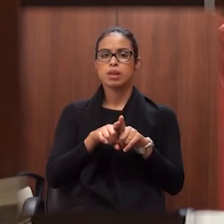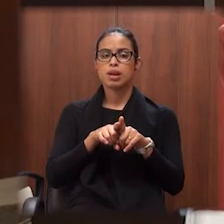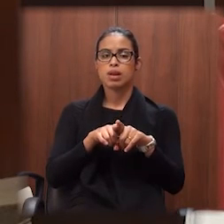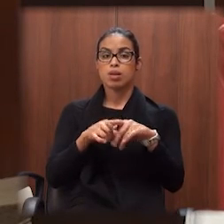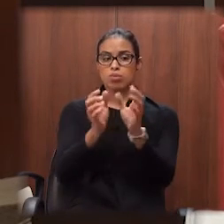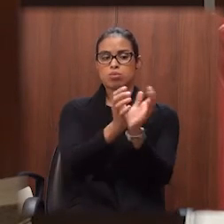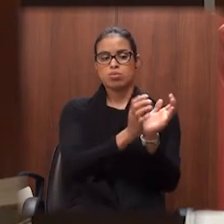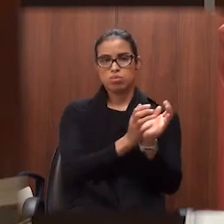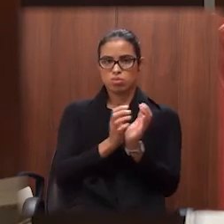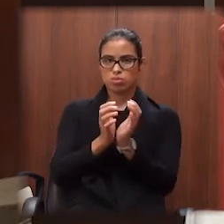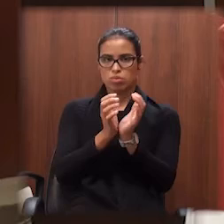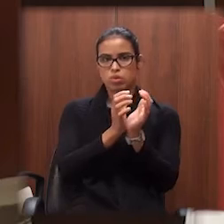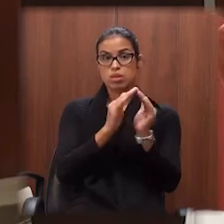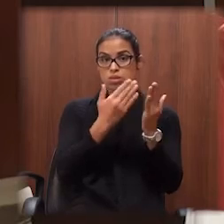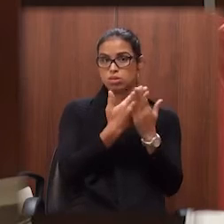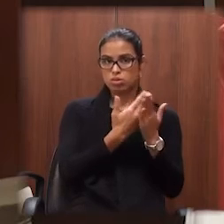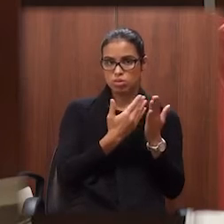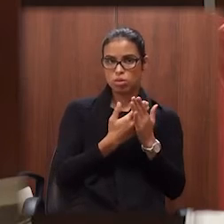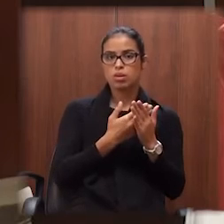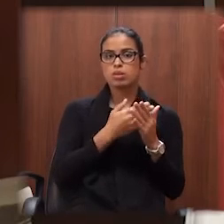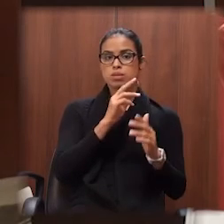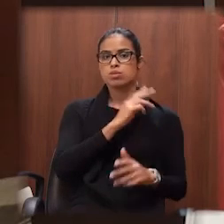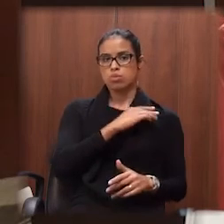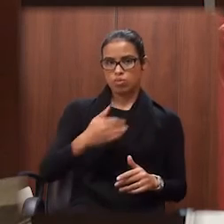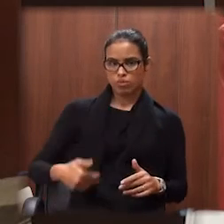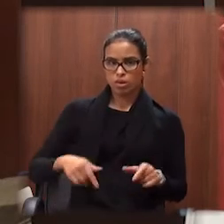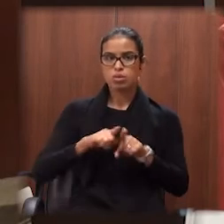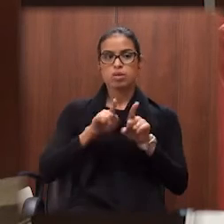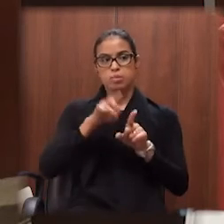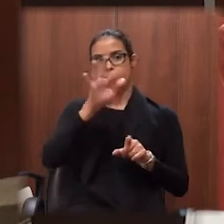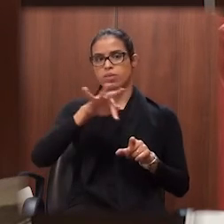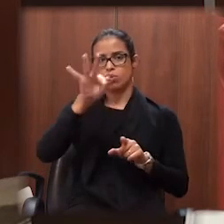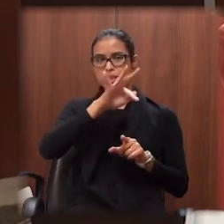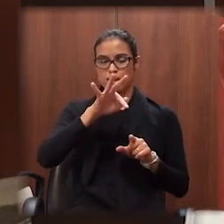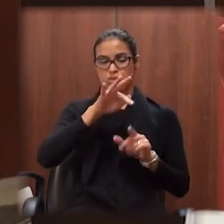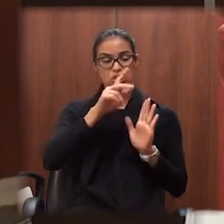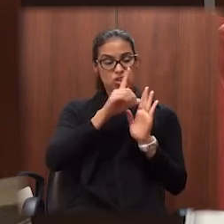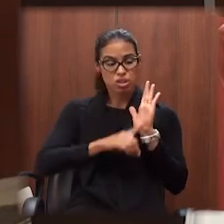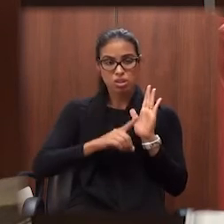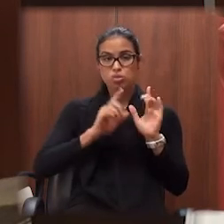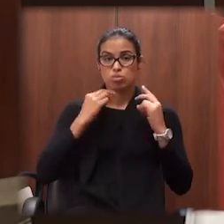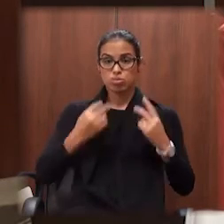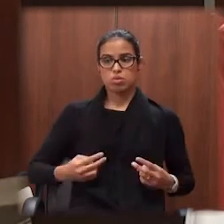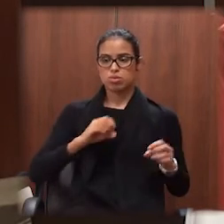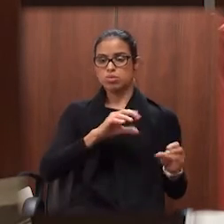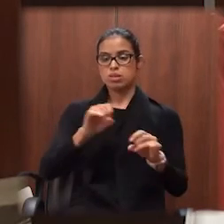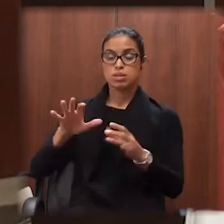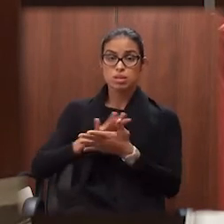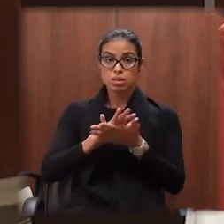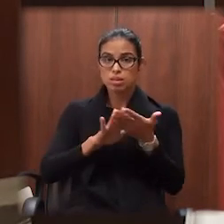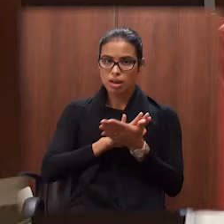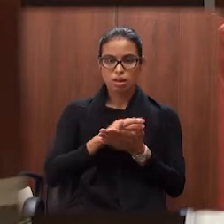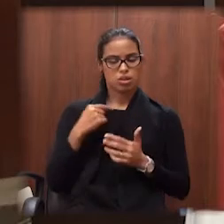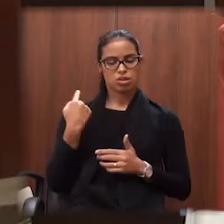públicas de ensino e nas universidades, nós não avançaremos num